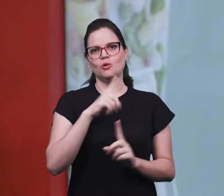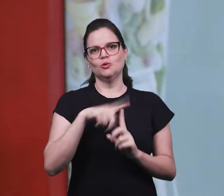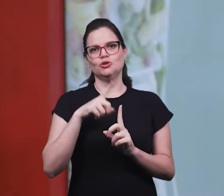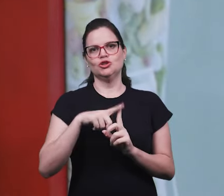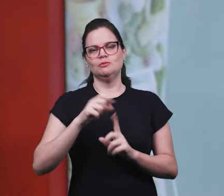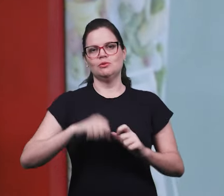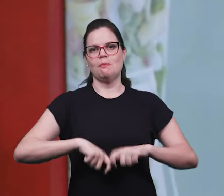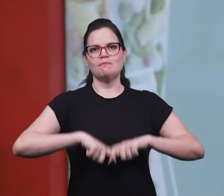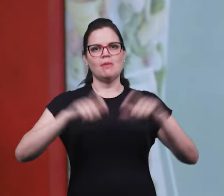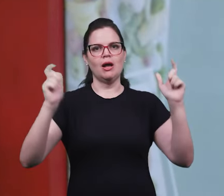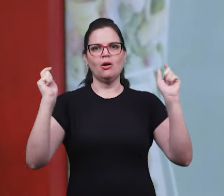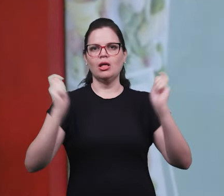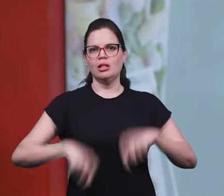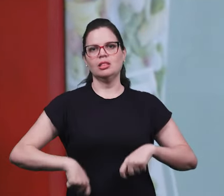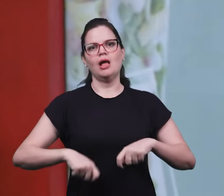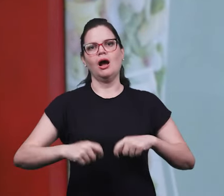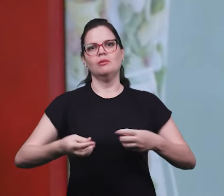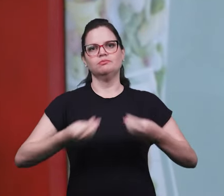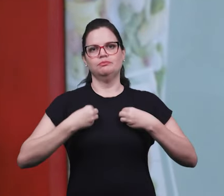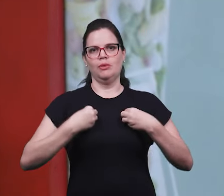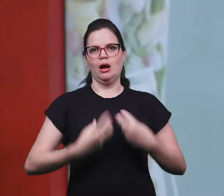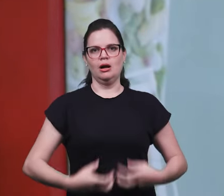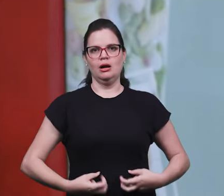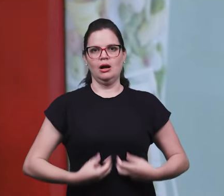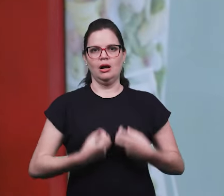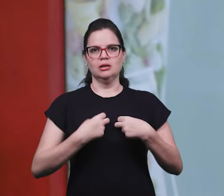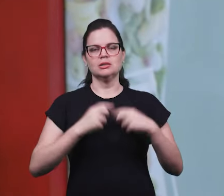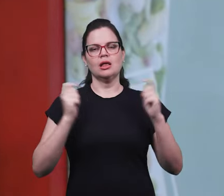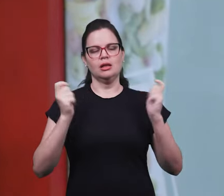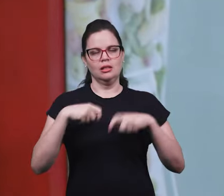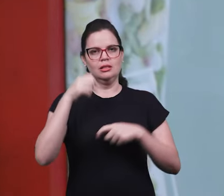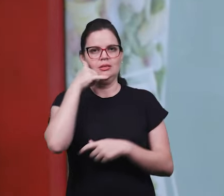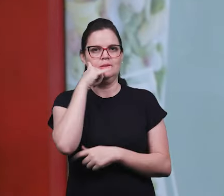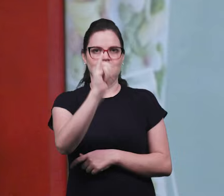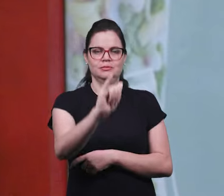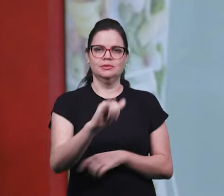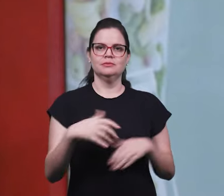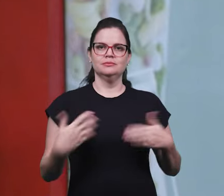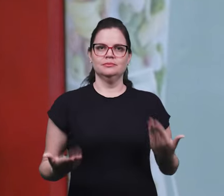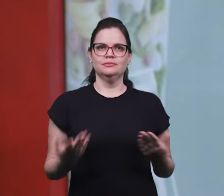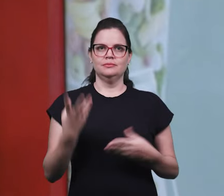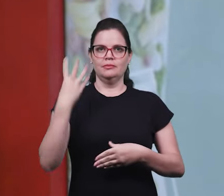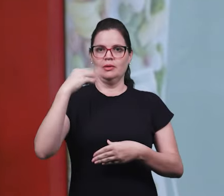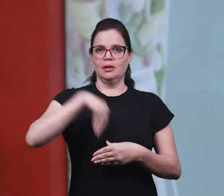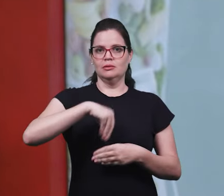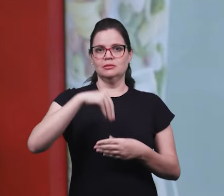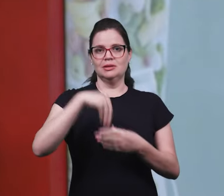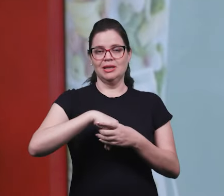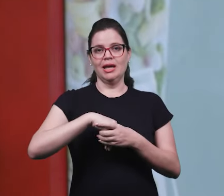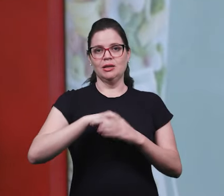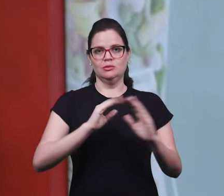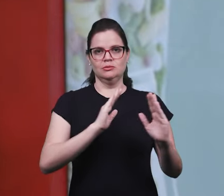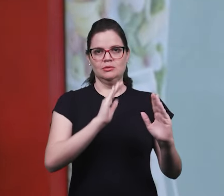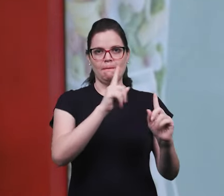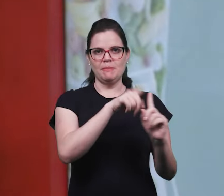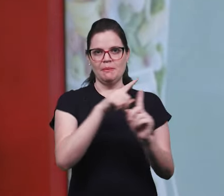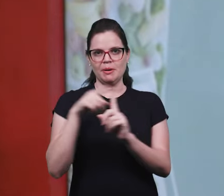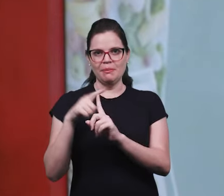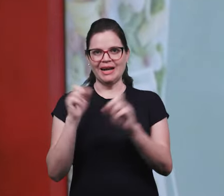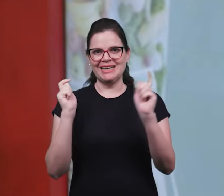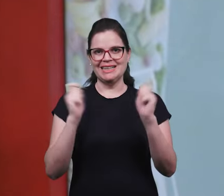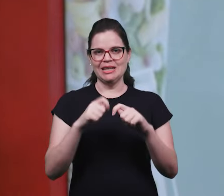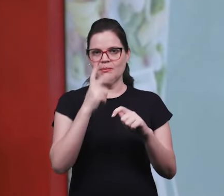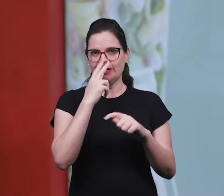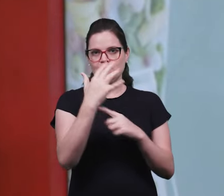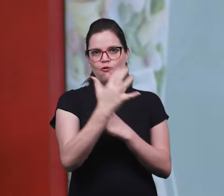causa que pode de câncer né que pode ser prevenida Então dentro os fatores a alimentação é a segunda e que pode ser